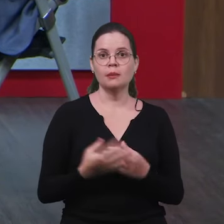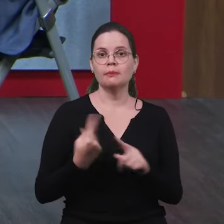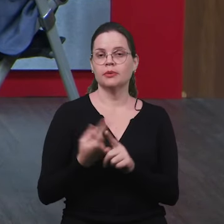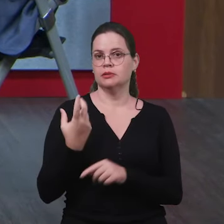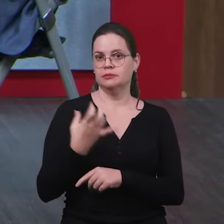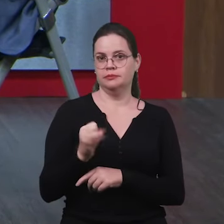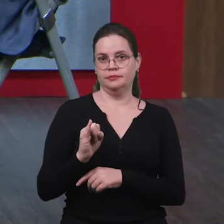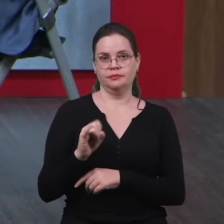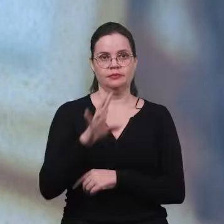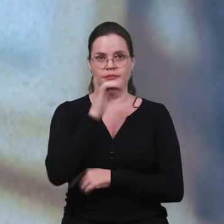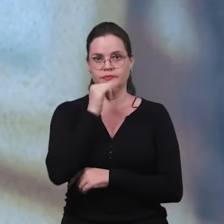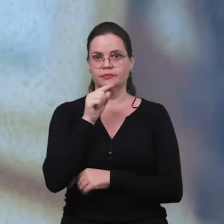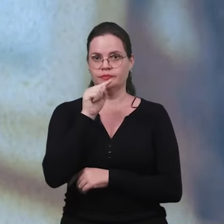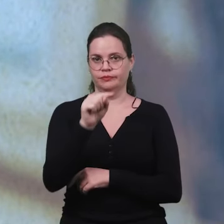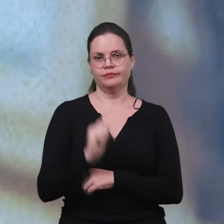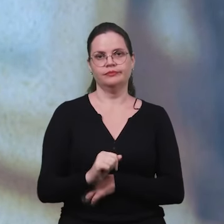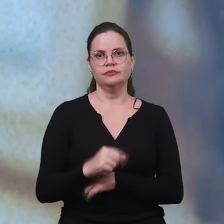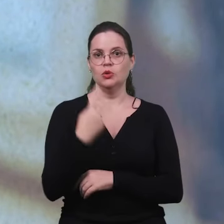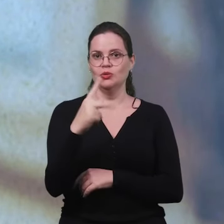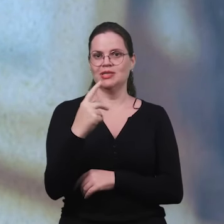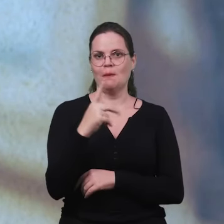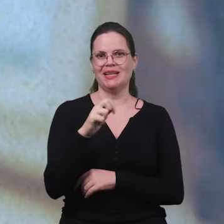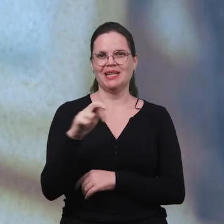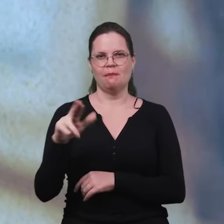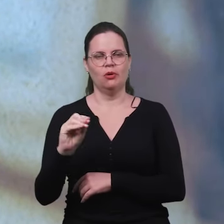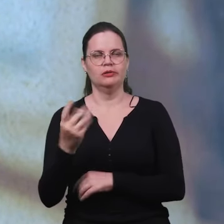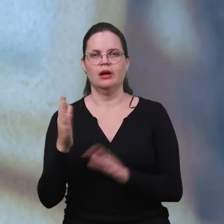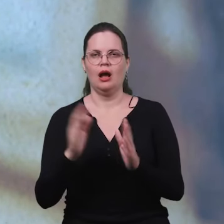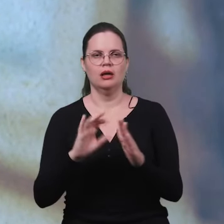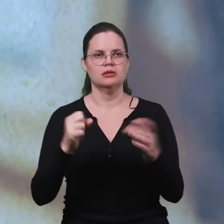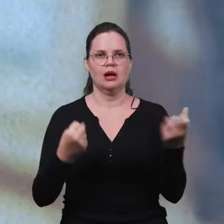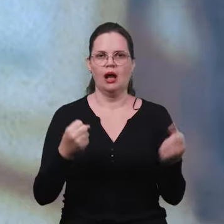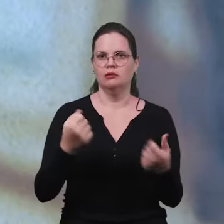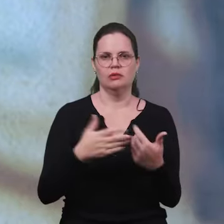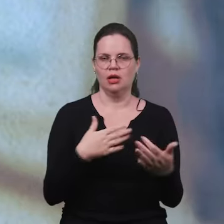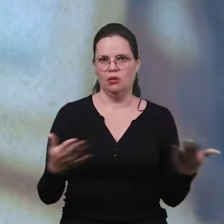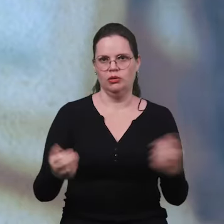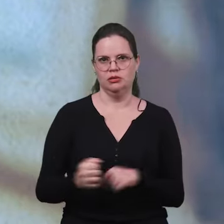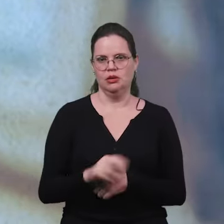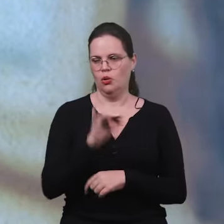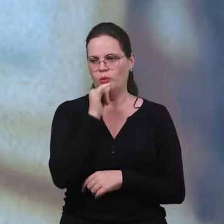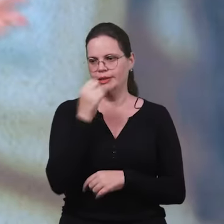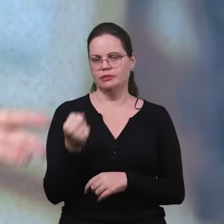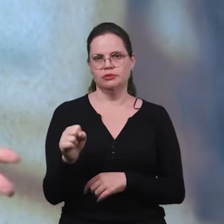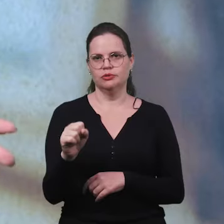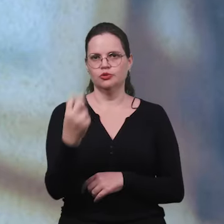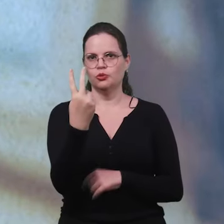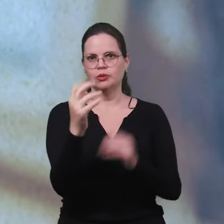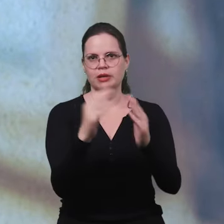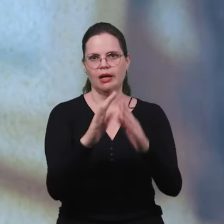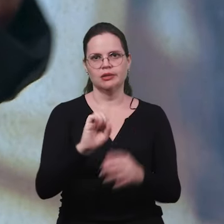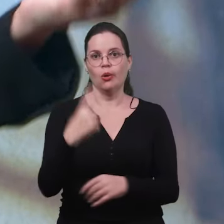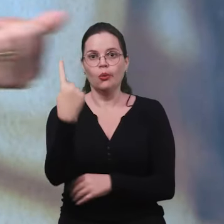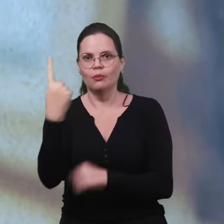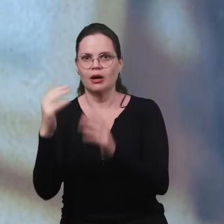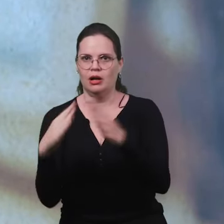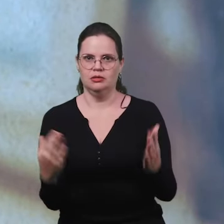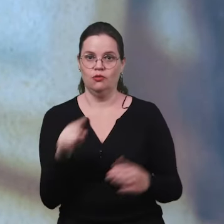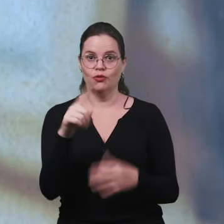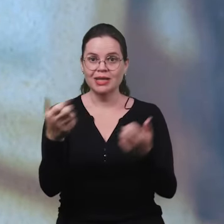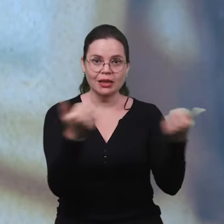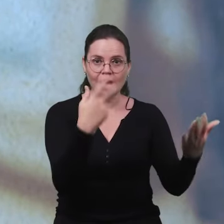se você, mesmo que o seu patrimônio ele não seja um patrimônio, né, grande, você tem ali 2 imóveis, pois é um imóvel que seja, você quer doar para o seu